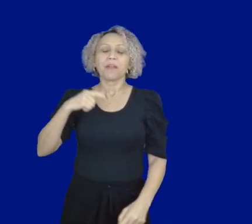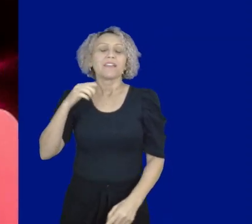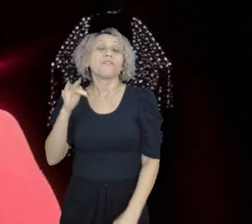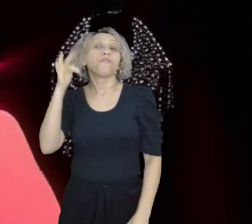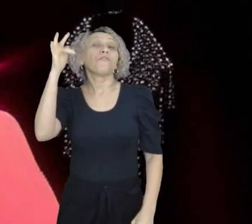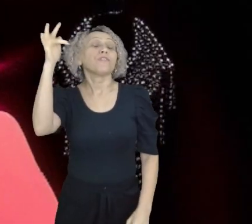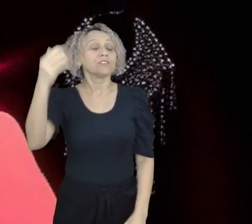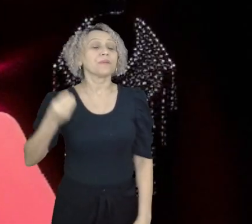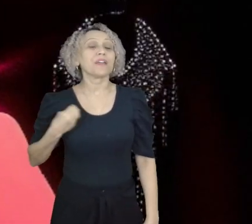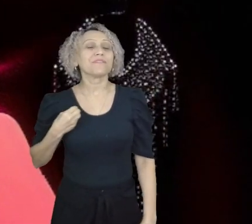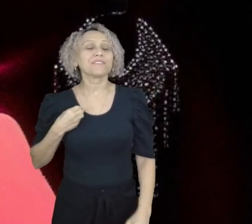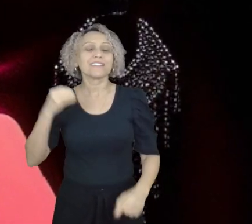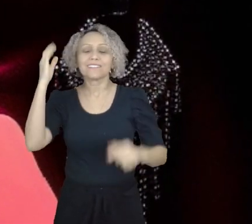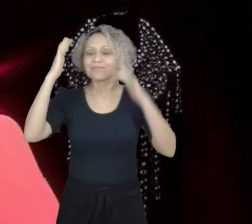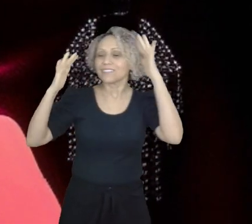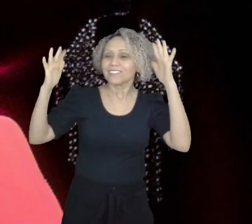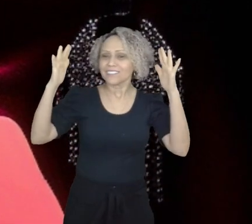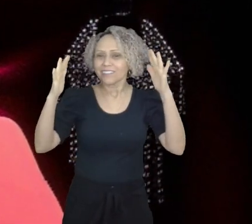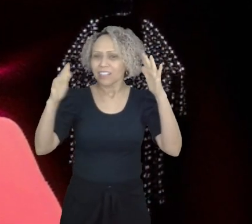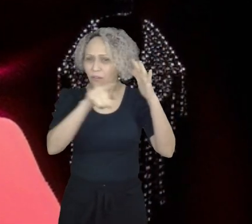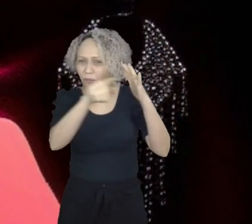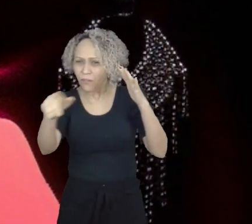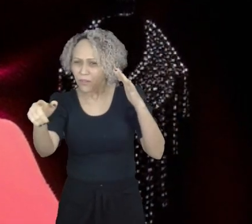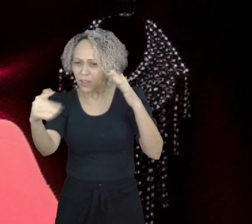Não vão mais conseguir me anular, me calar.